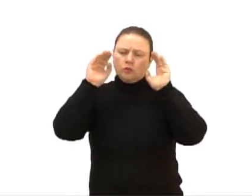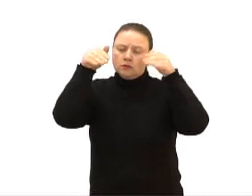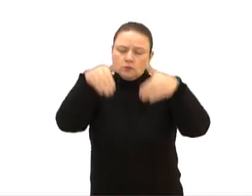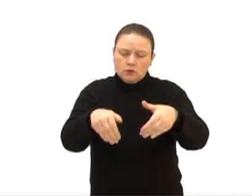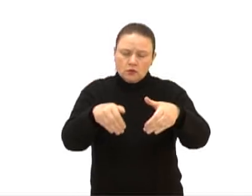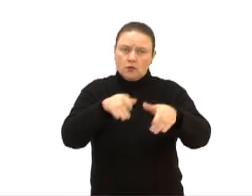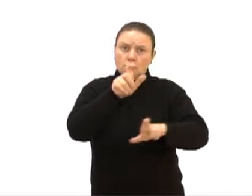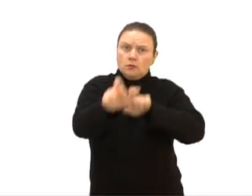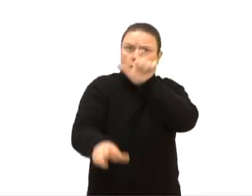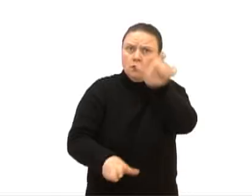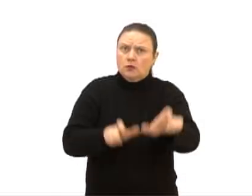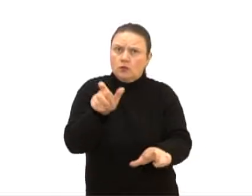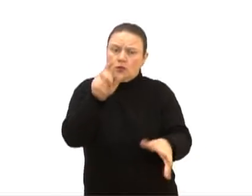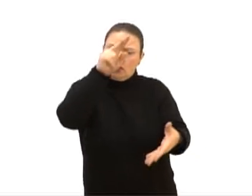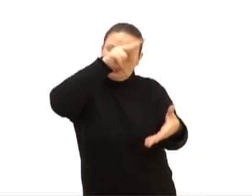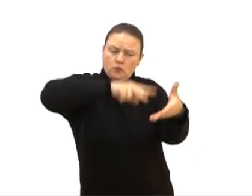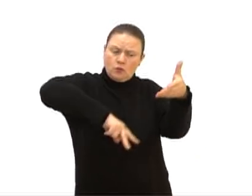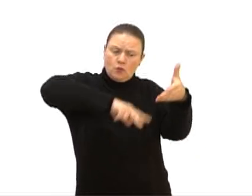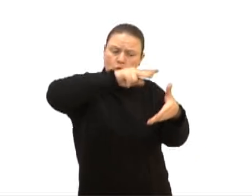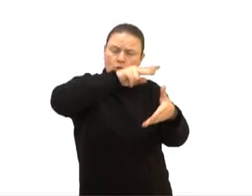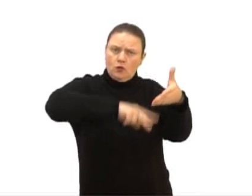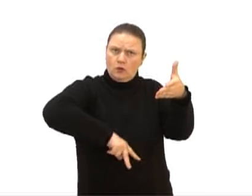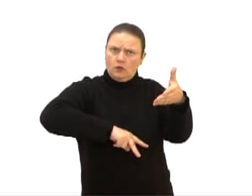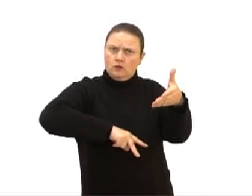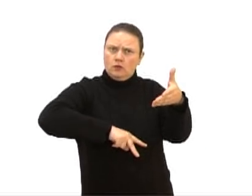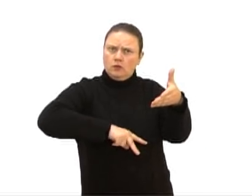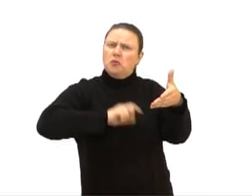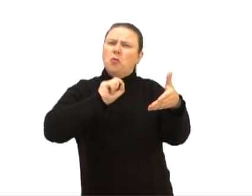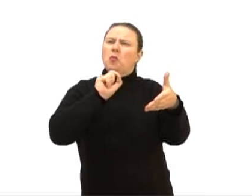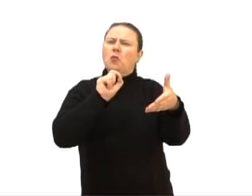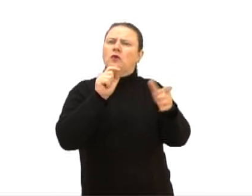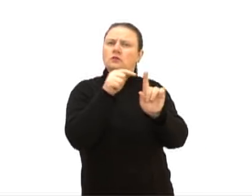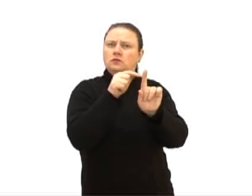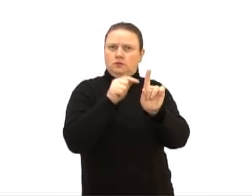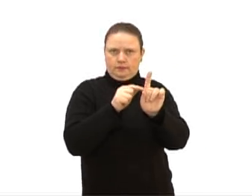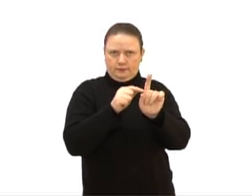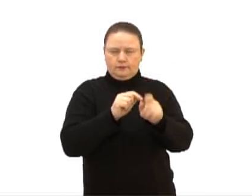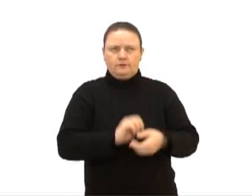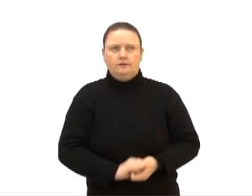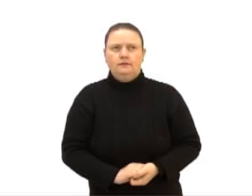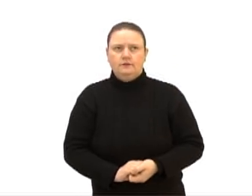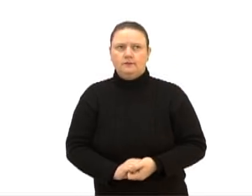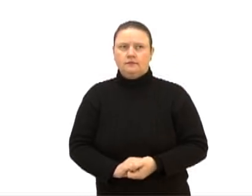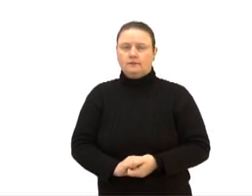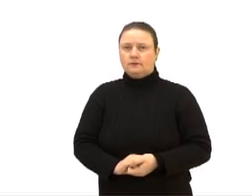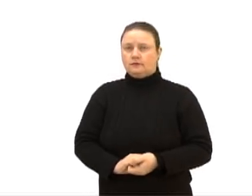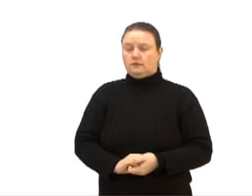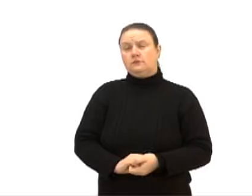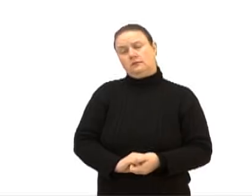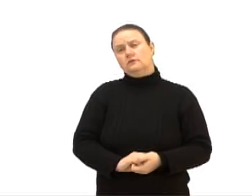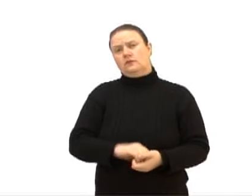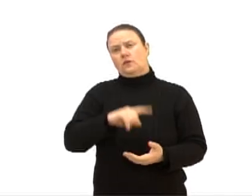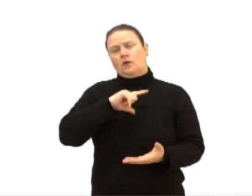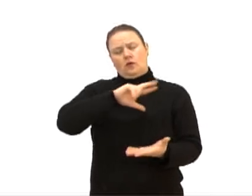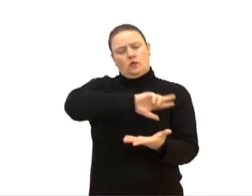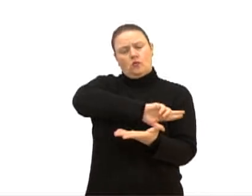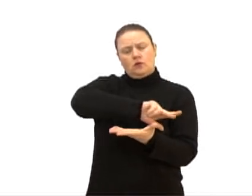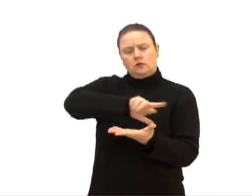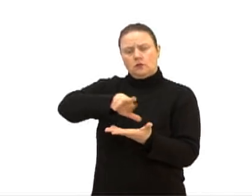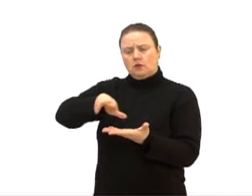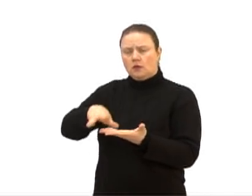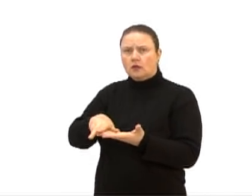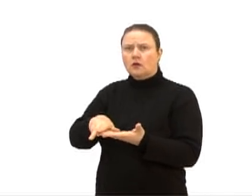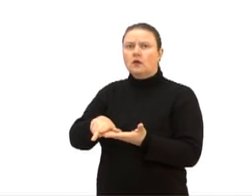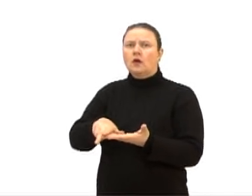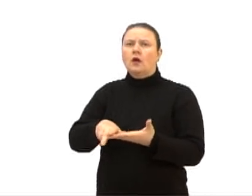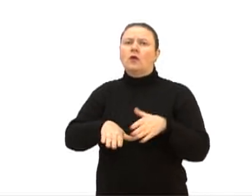vai ler? Quem geralmente lê esse tipo de gênero textual, tá bom? Ele é bastante diverso, esse público-alvo,